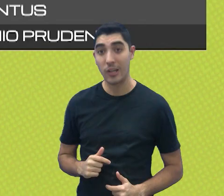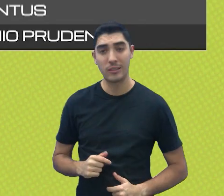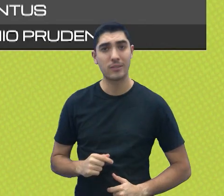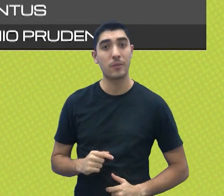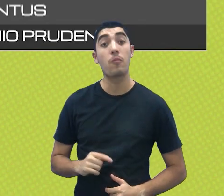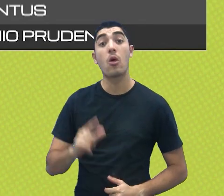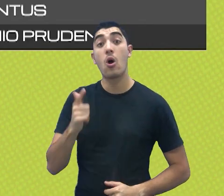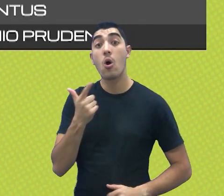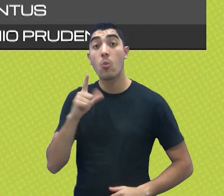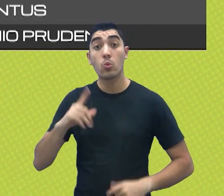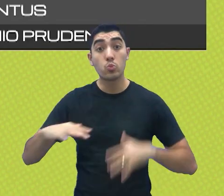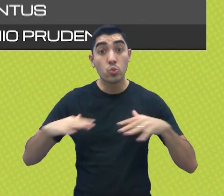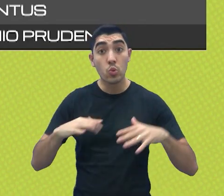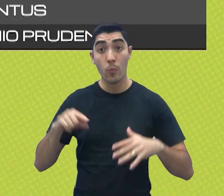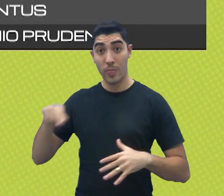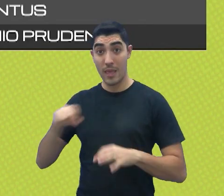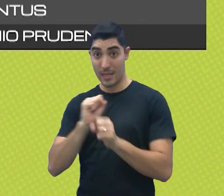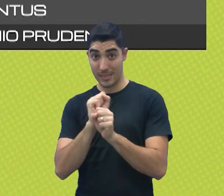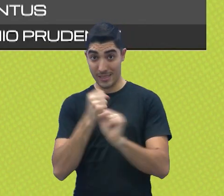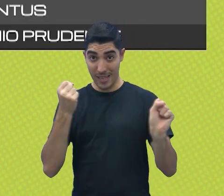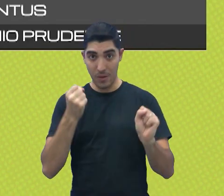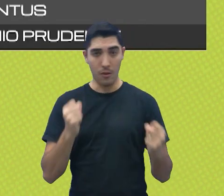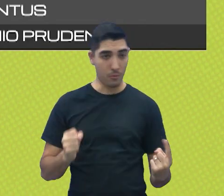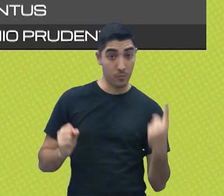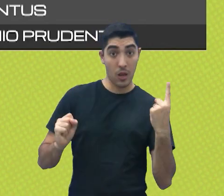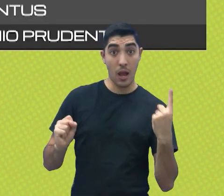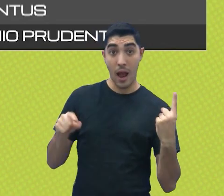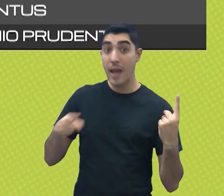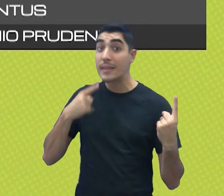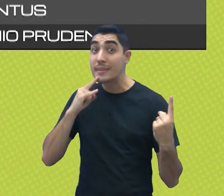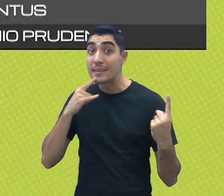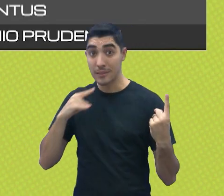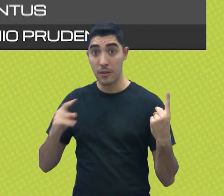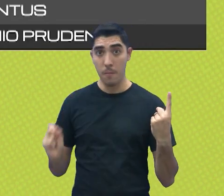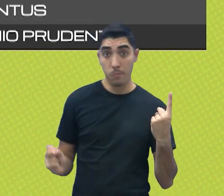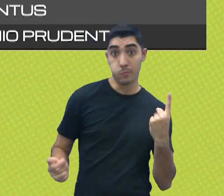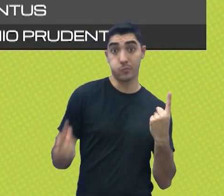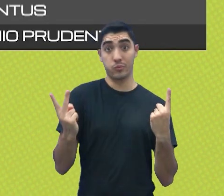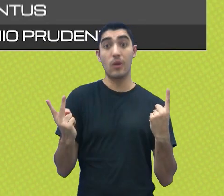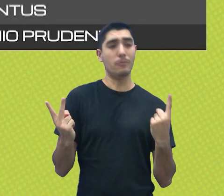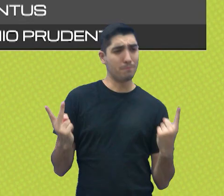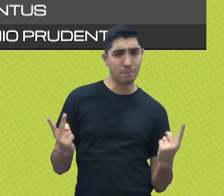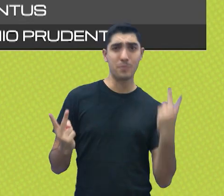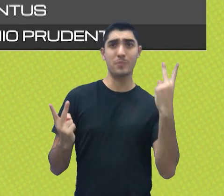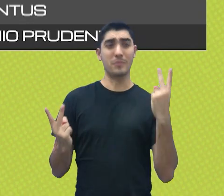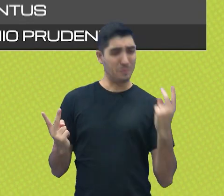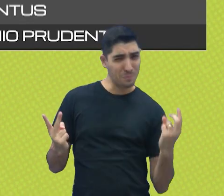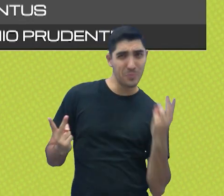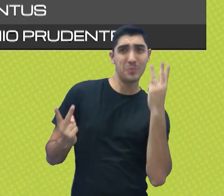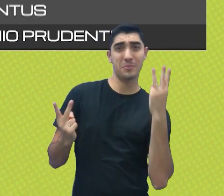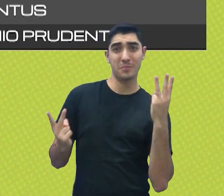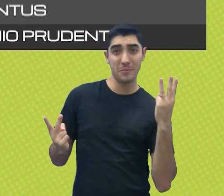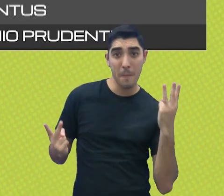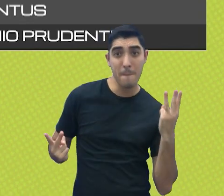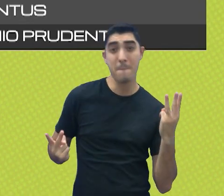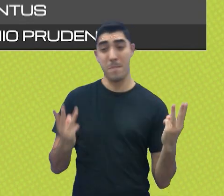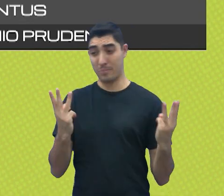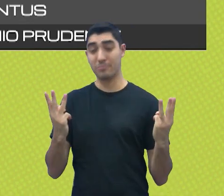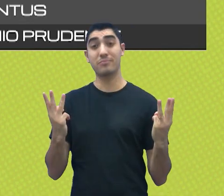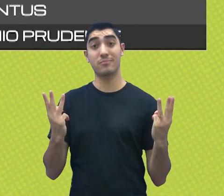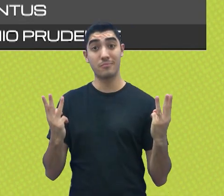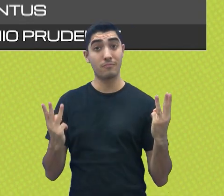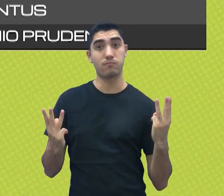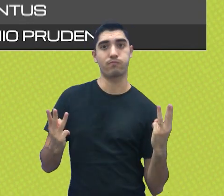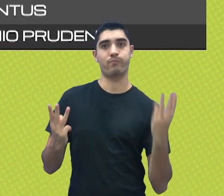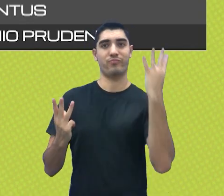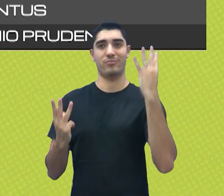O Sertãozinho abriu o placar, o 15 de Piracicaba virou o Sertãozinho com 1 a menos, empatou o jogo, virou o jogo pra cima do 15 de Piracicaba. Belo resultado